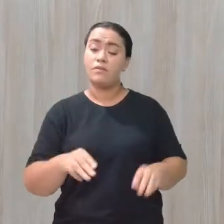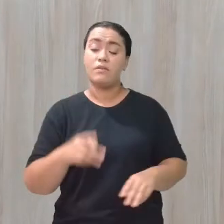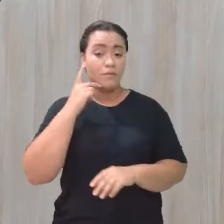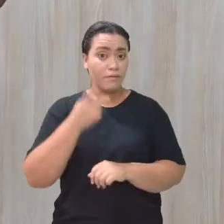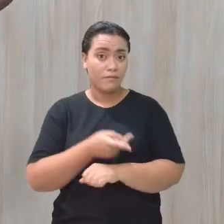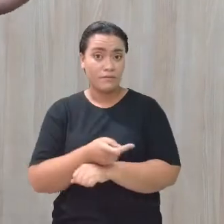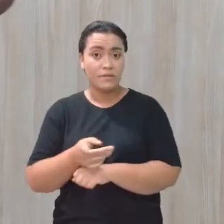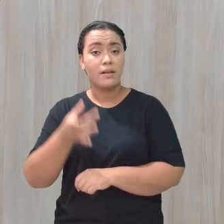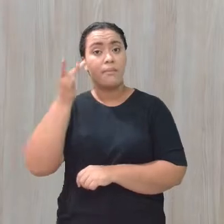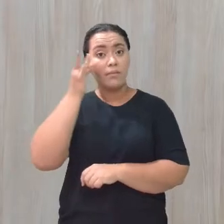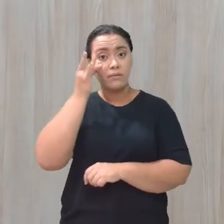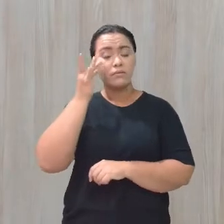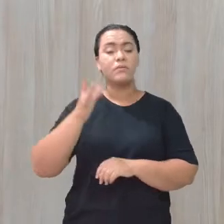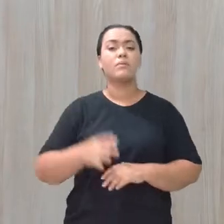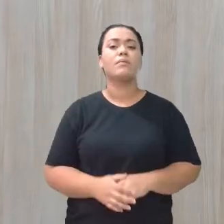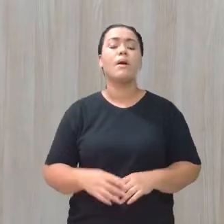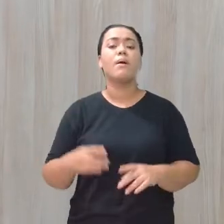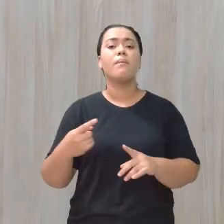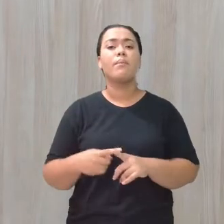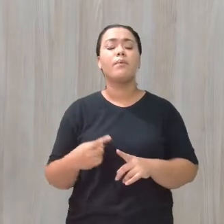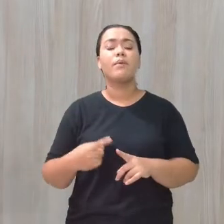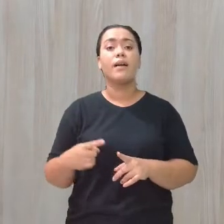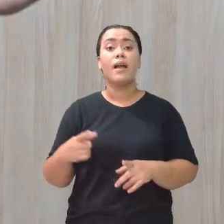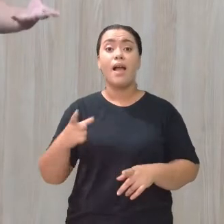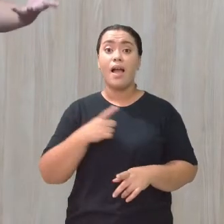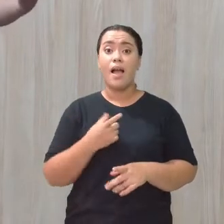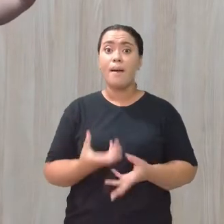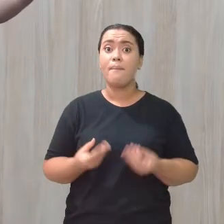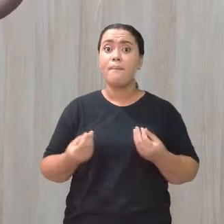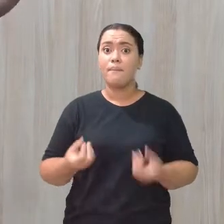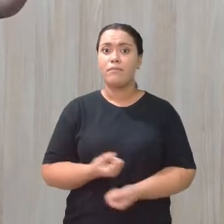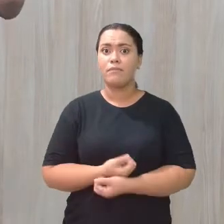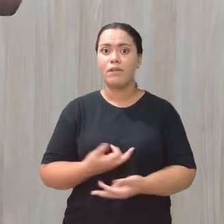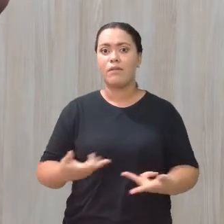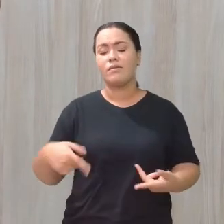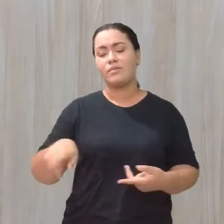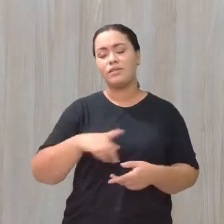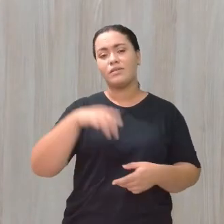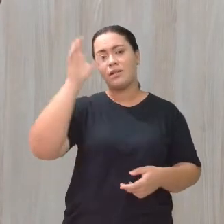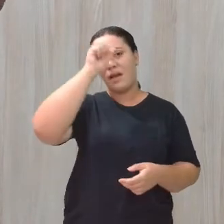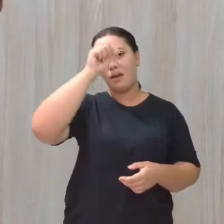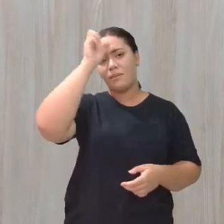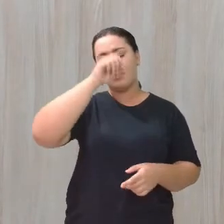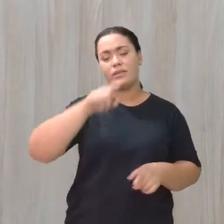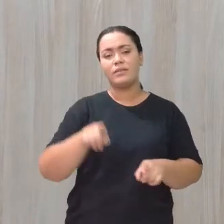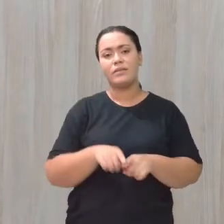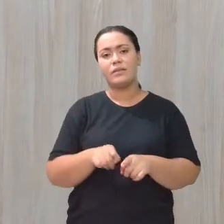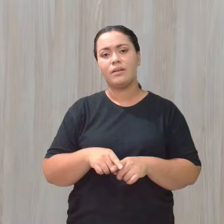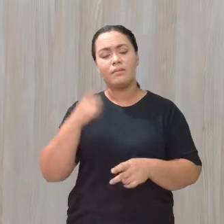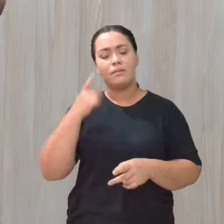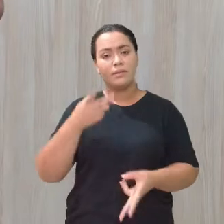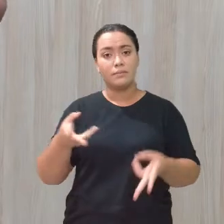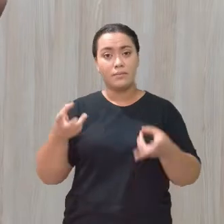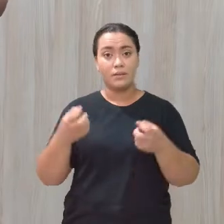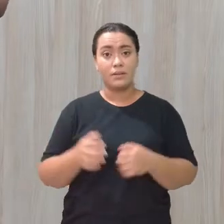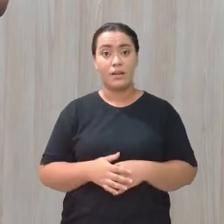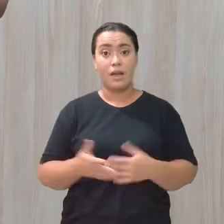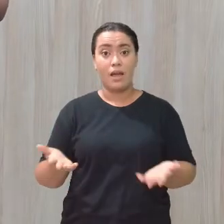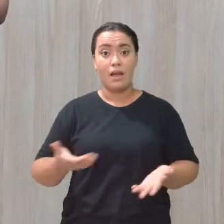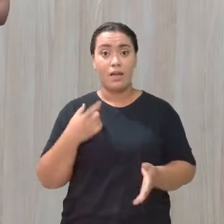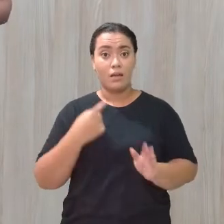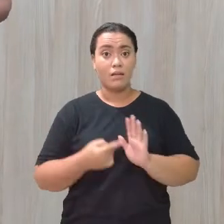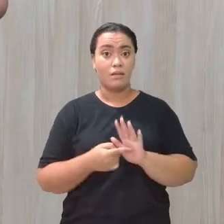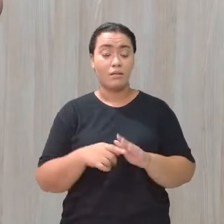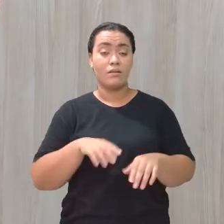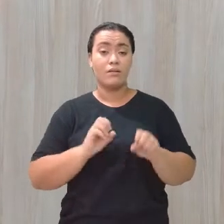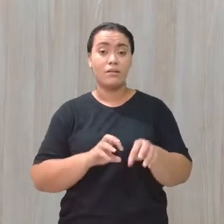aí presencialmente. E por quê? Porque tem muita coisa para a gente aprender, tem muita coisa para ver. O que a gente está trazendo para a nossa